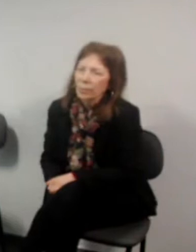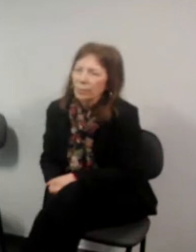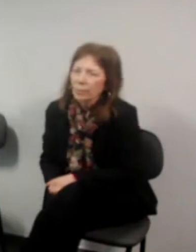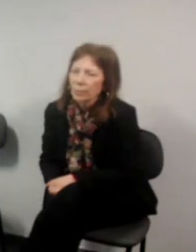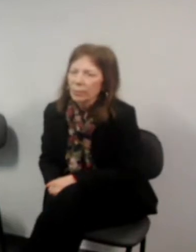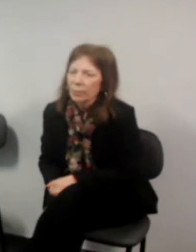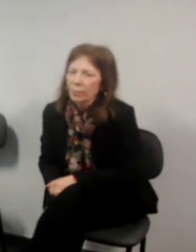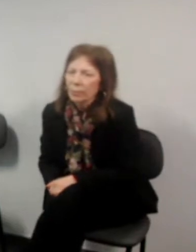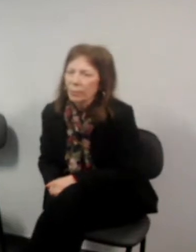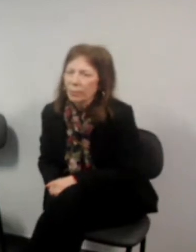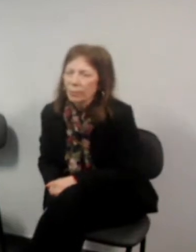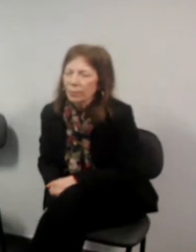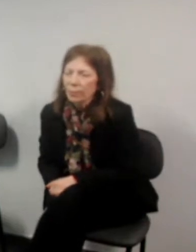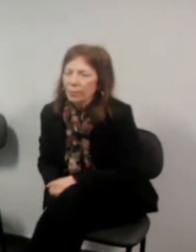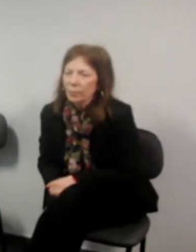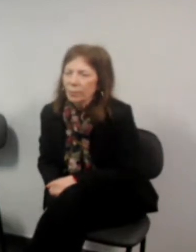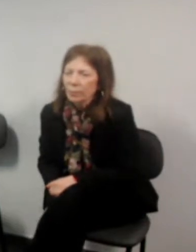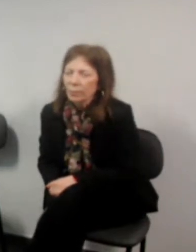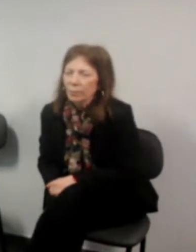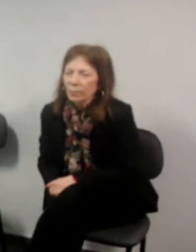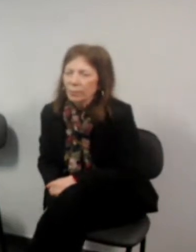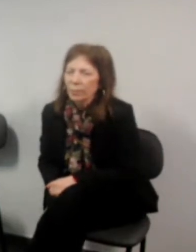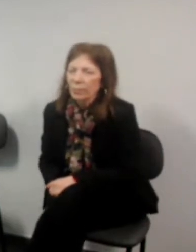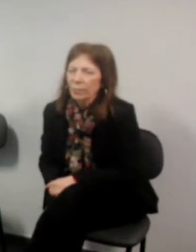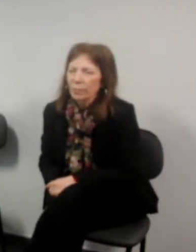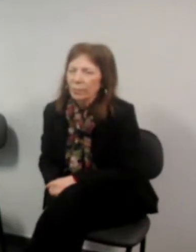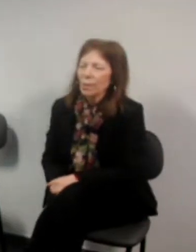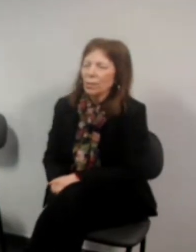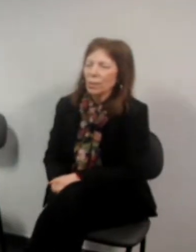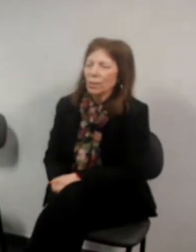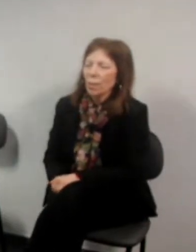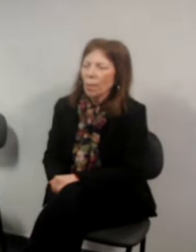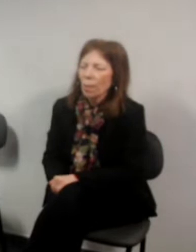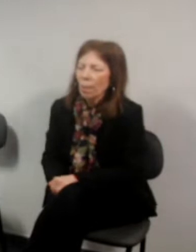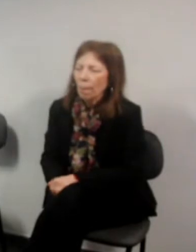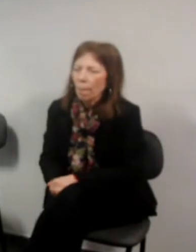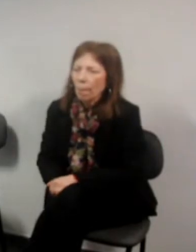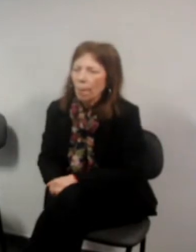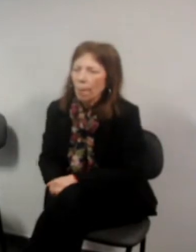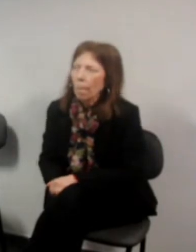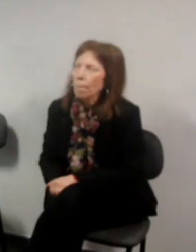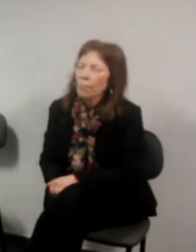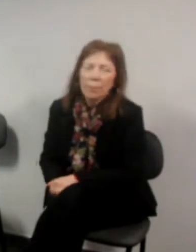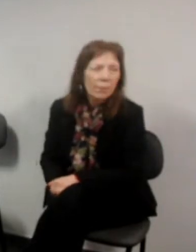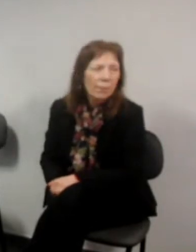gente, era isso, então eu vou. 5.